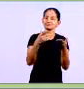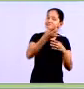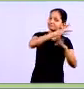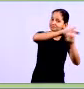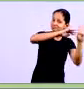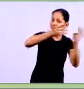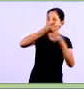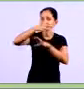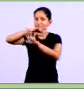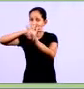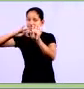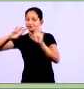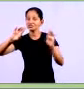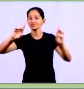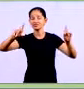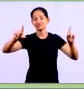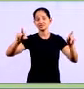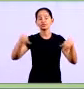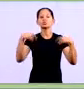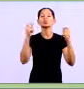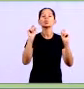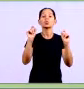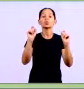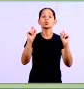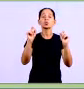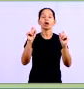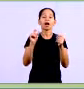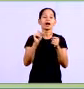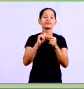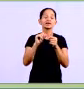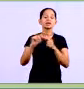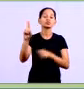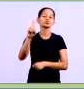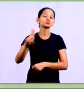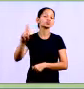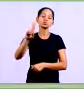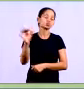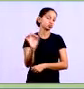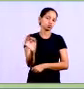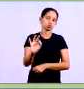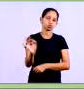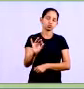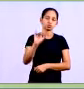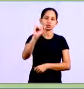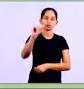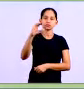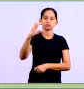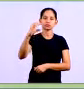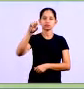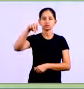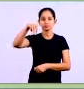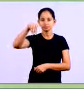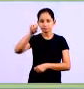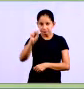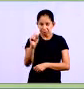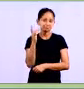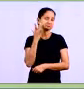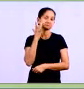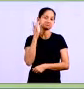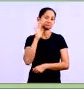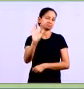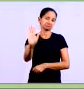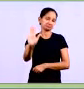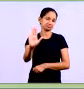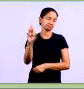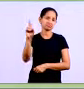2.000. Fechado? Só que o que eu não tenho? Eu não uso esse crédito, porque ele não tem sistema não cumulativo. Ele é acumulativo, ele vai